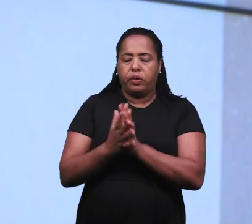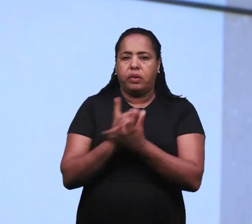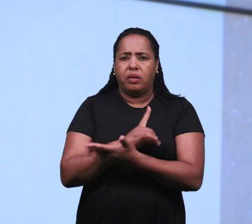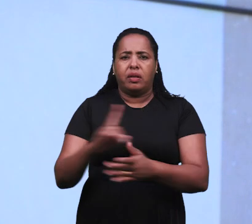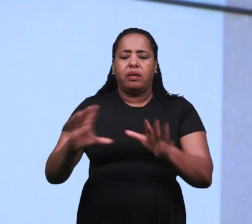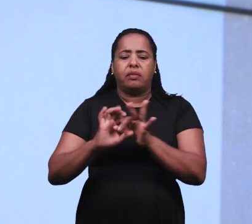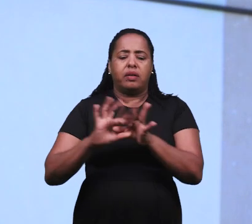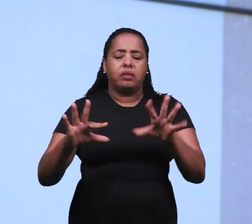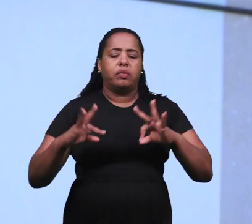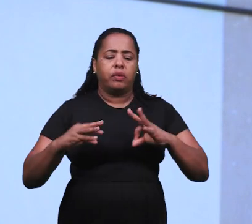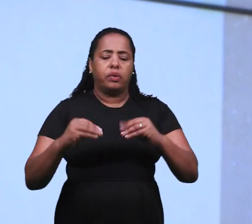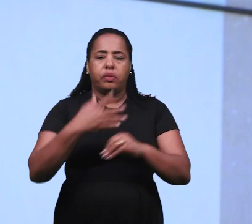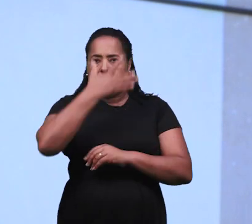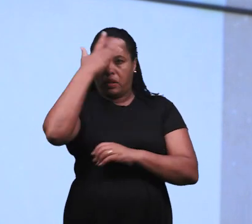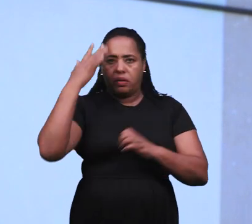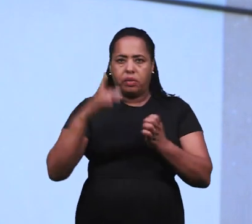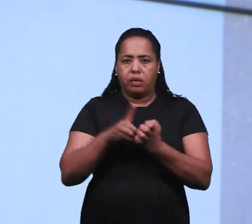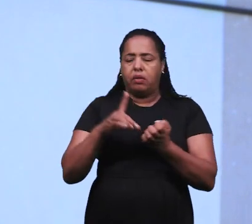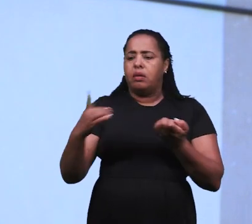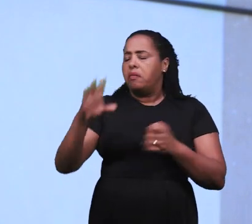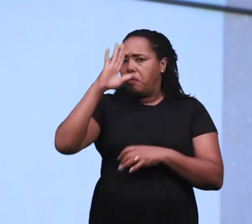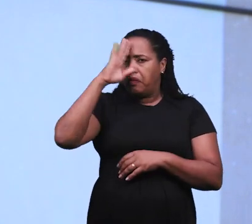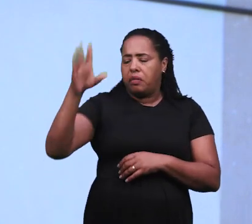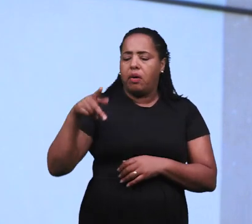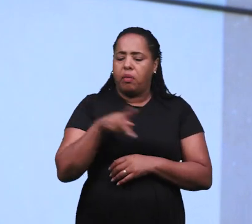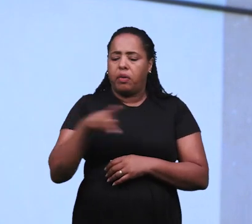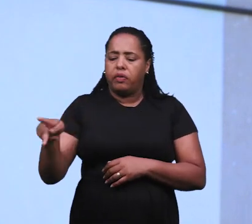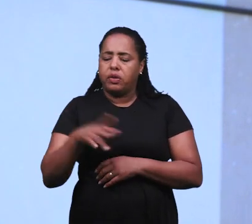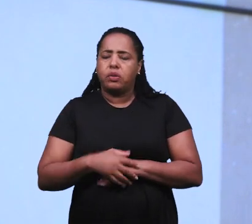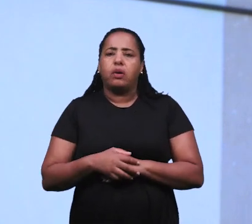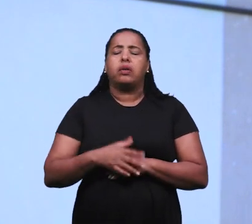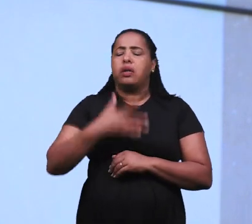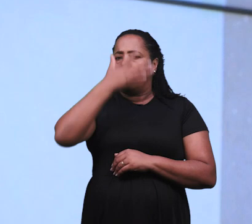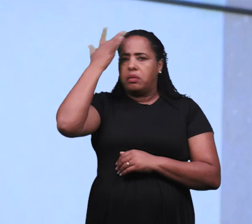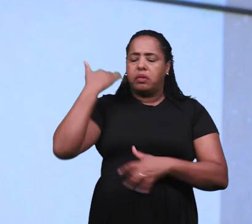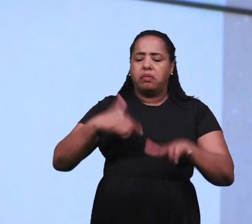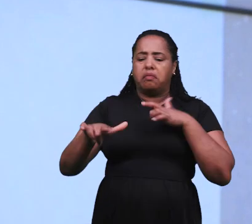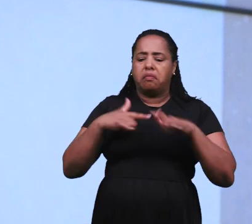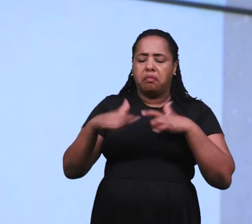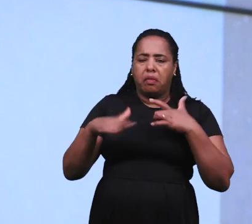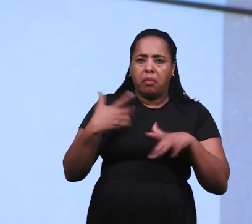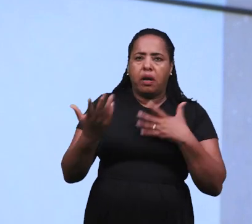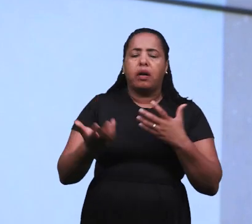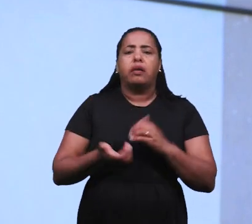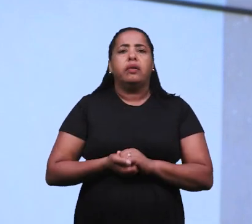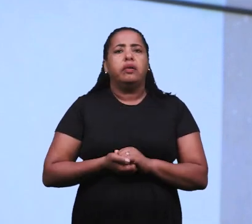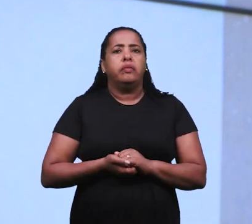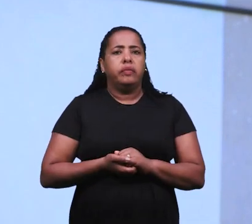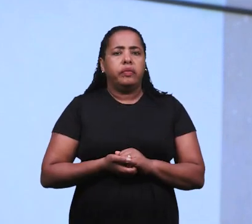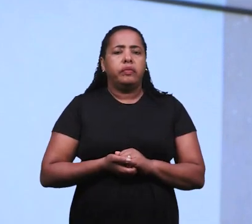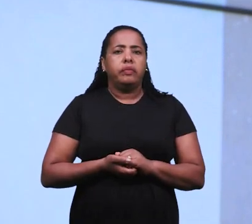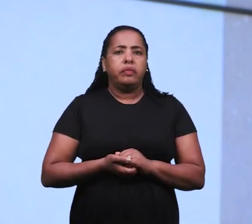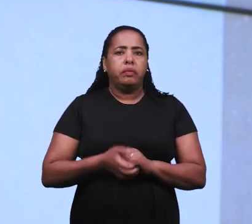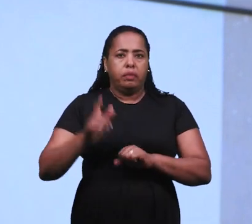DOD. Principalmente os professores, os funcionários. Né? Nós temos essa